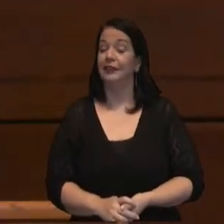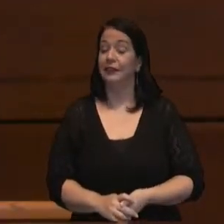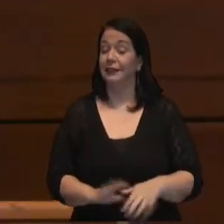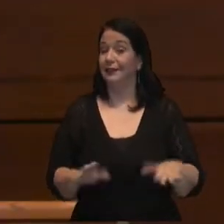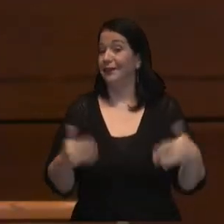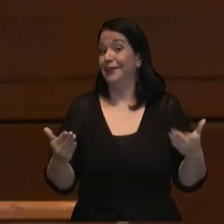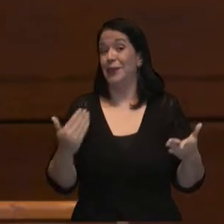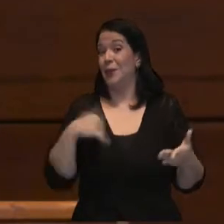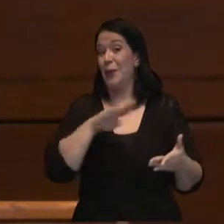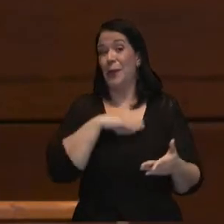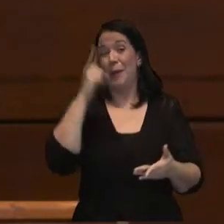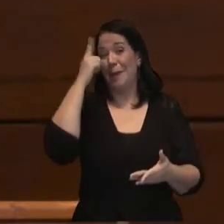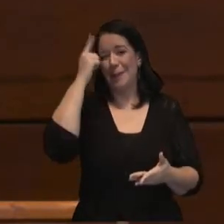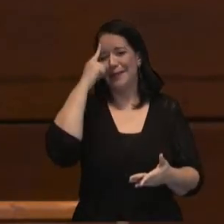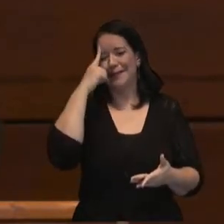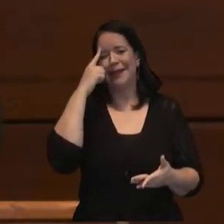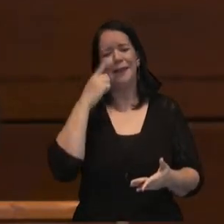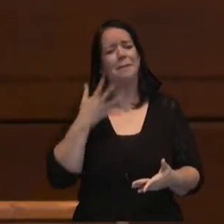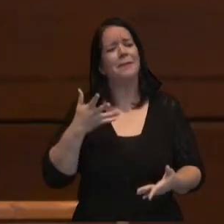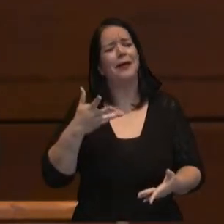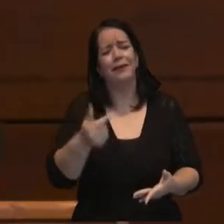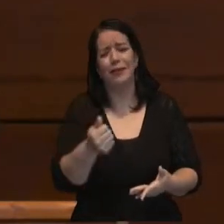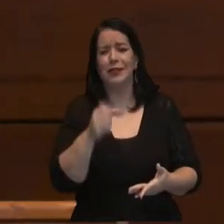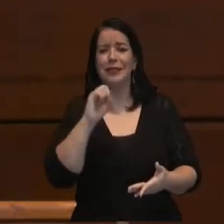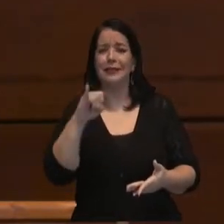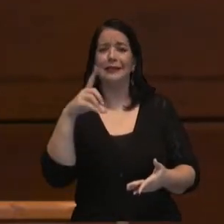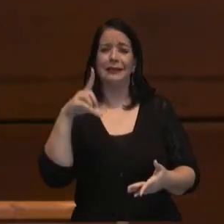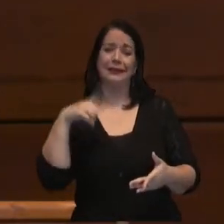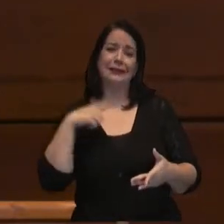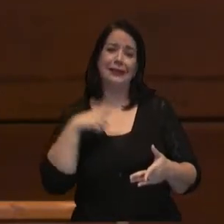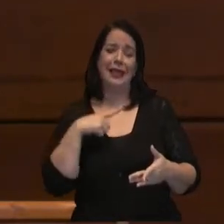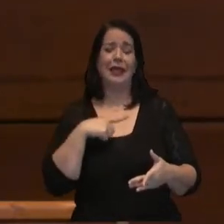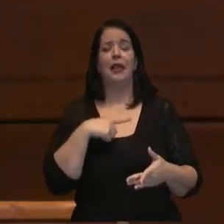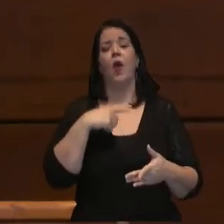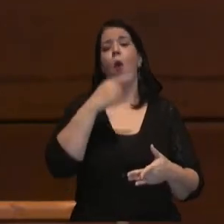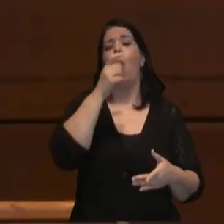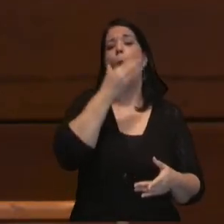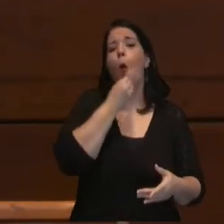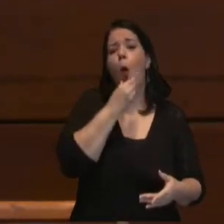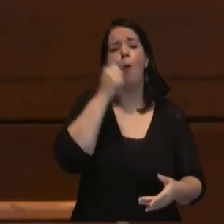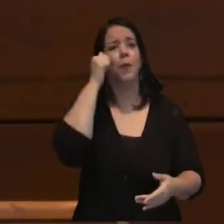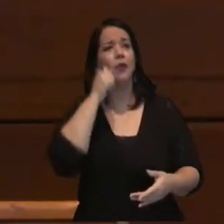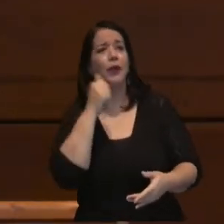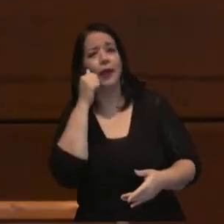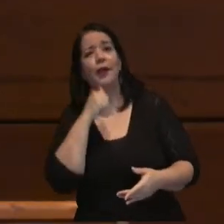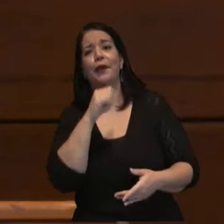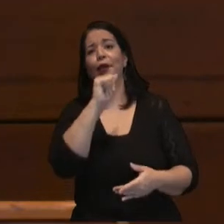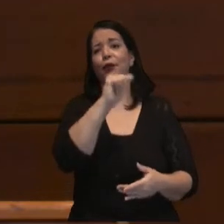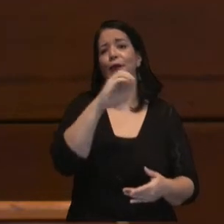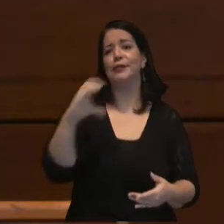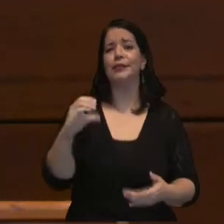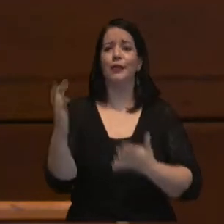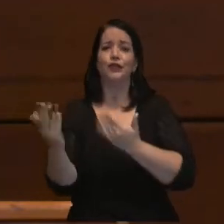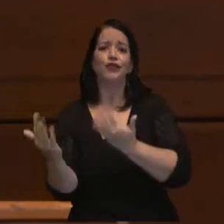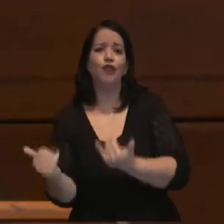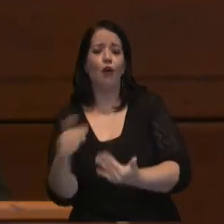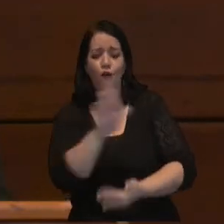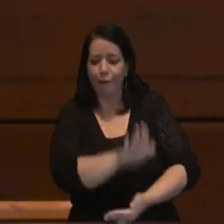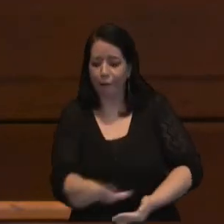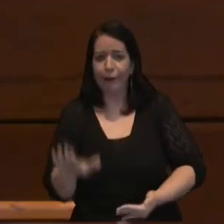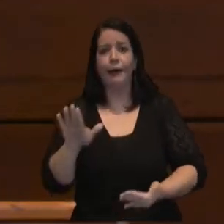homens, mulheres, jovens, adolescentes, crianças do bem, crianças de Deus, que têm